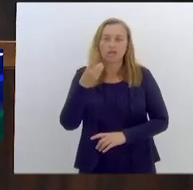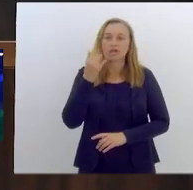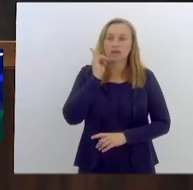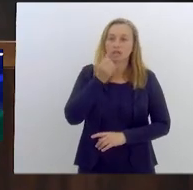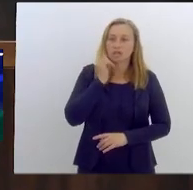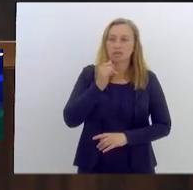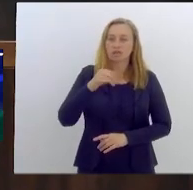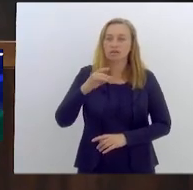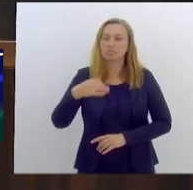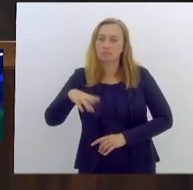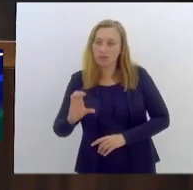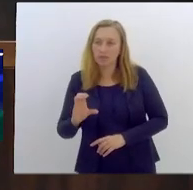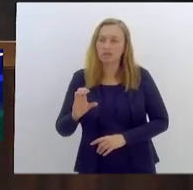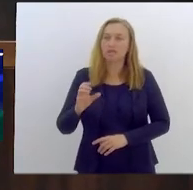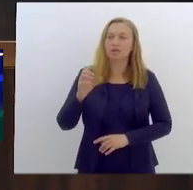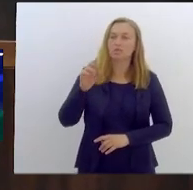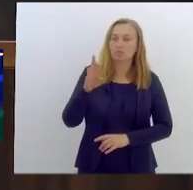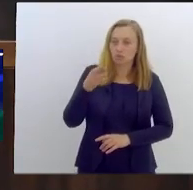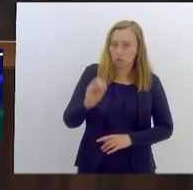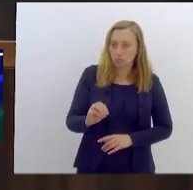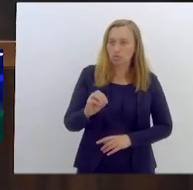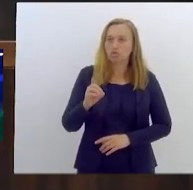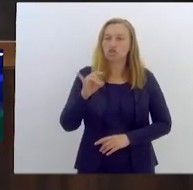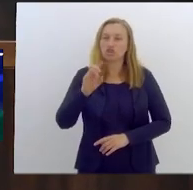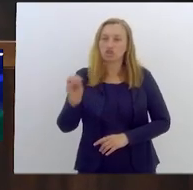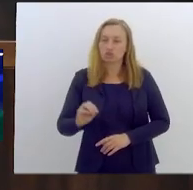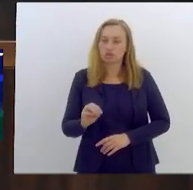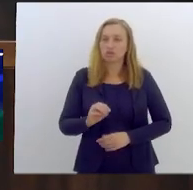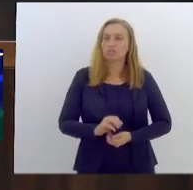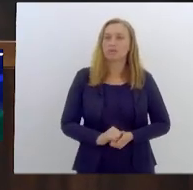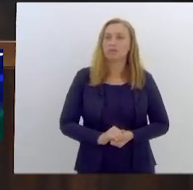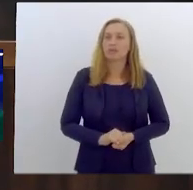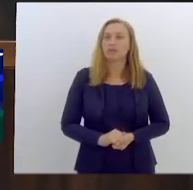Renan Ferreirinha, Carlos Mink, Bruno Dauari e Dionísio Lins.